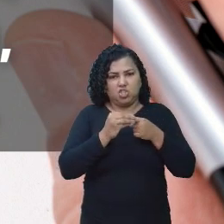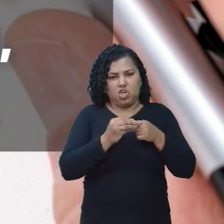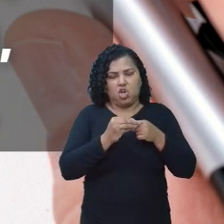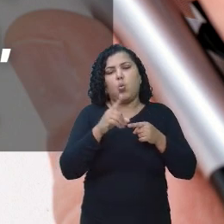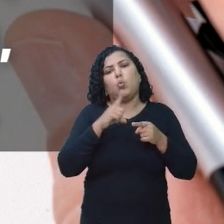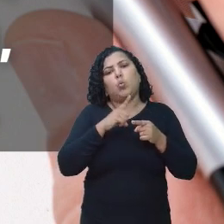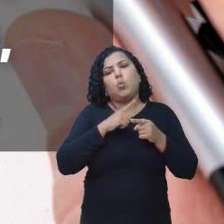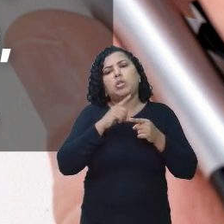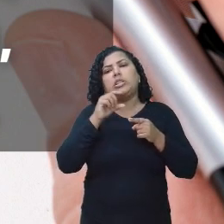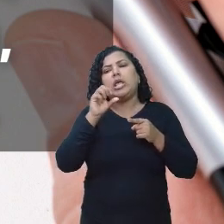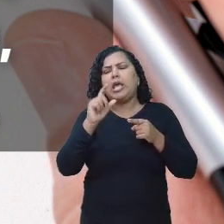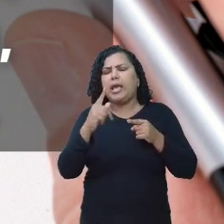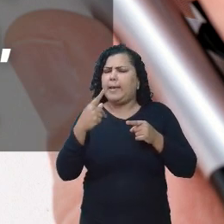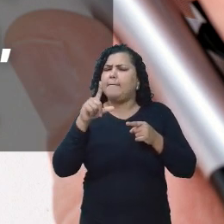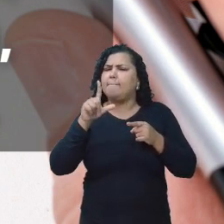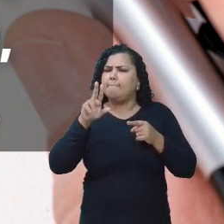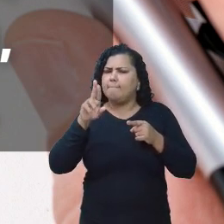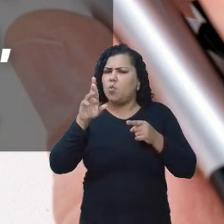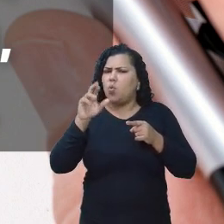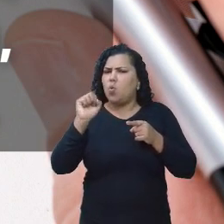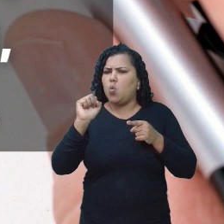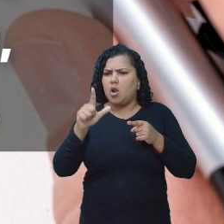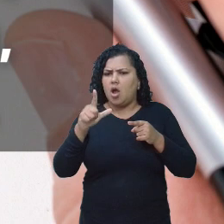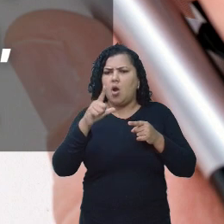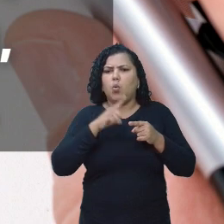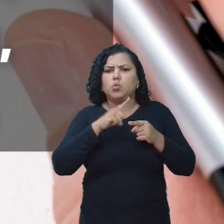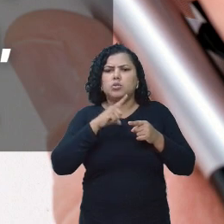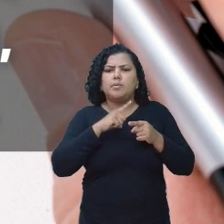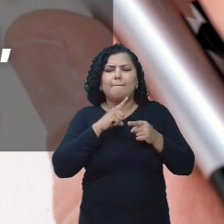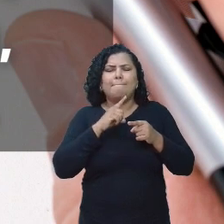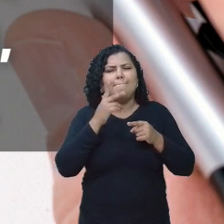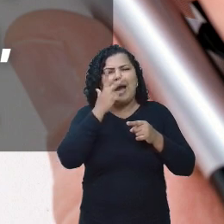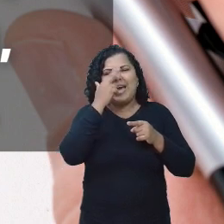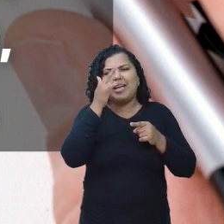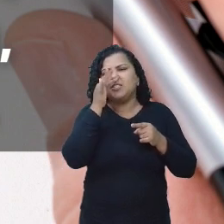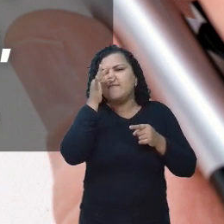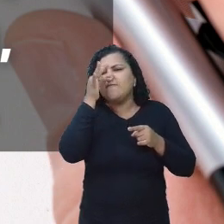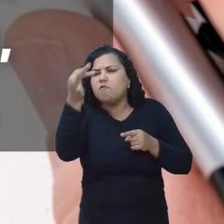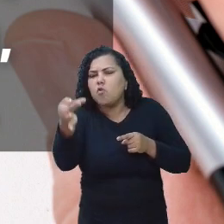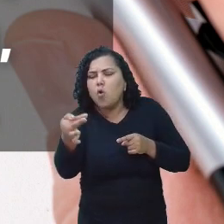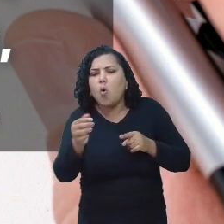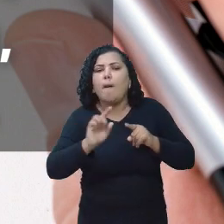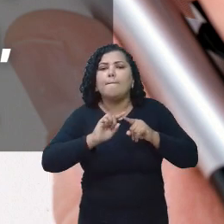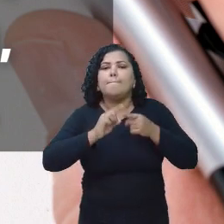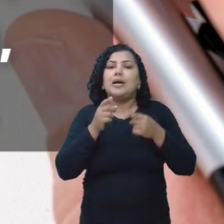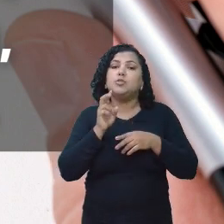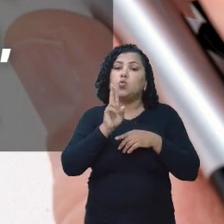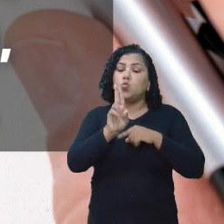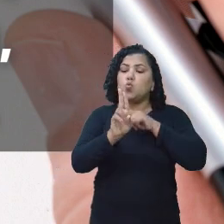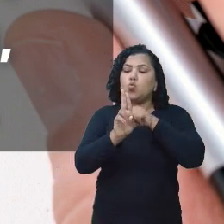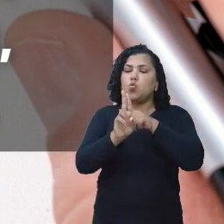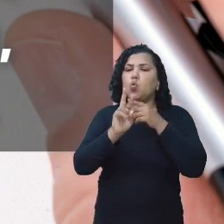plural, a gente vai chegar lá. Flour, parece ser flor, mas aí é com U. Essa aí também significa